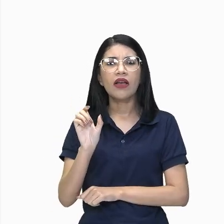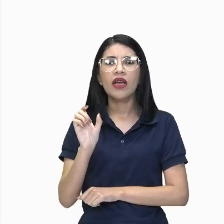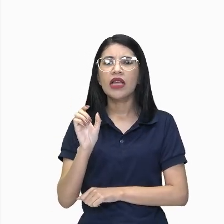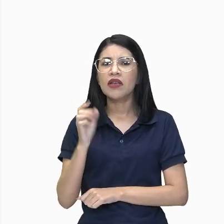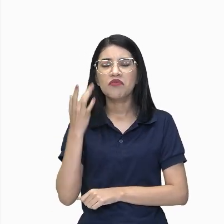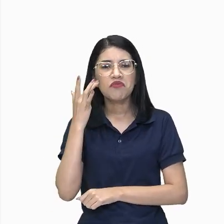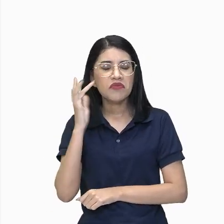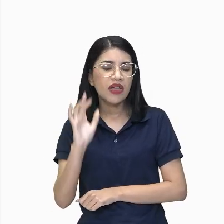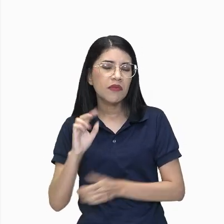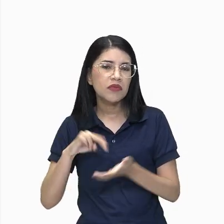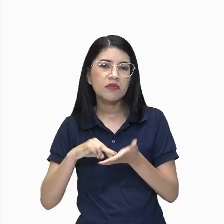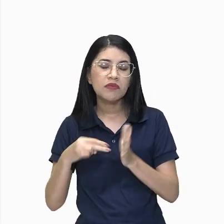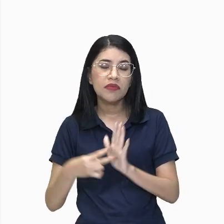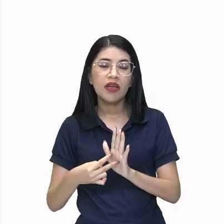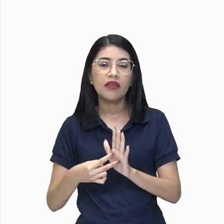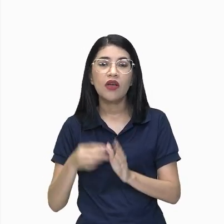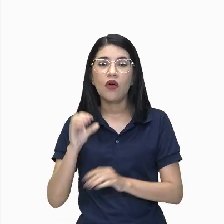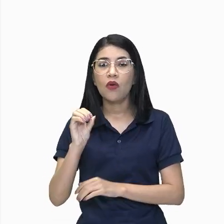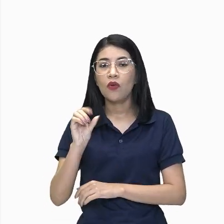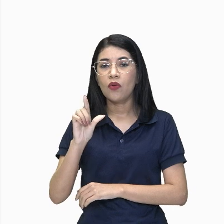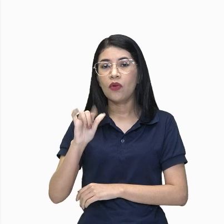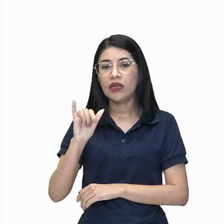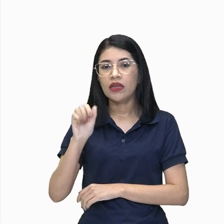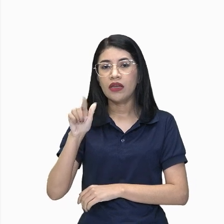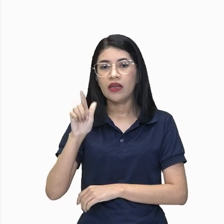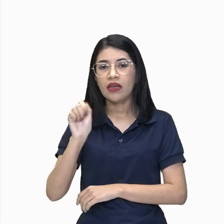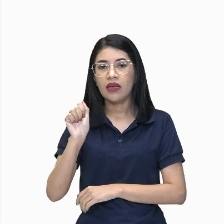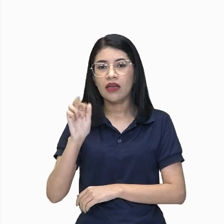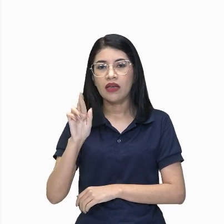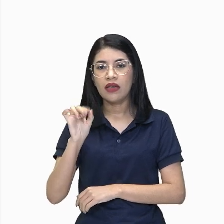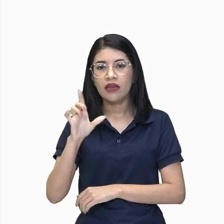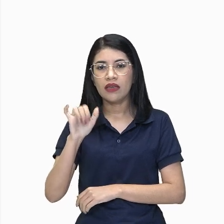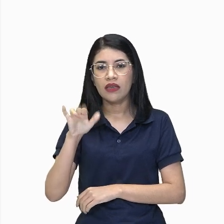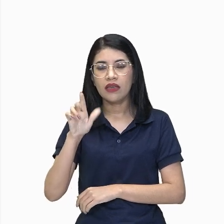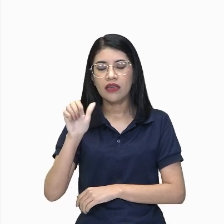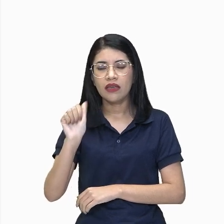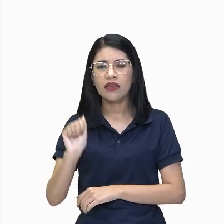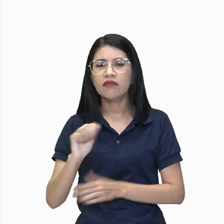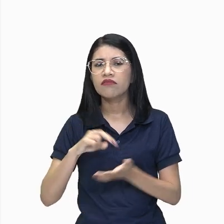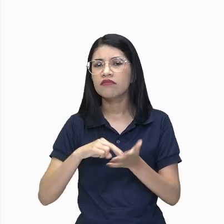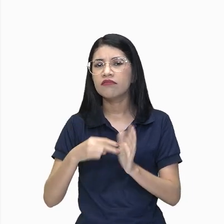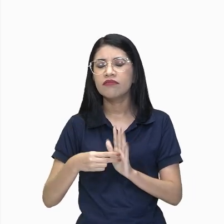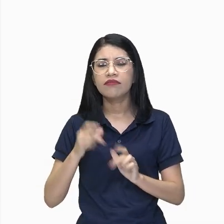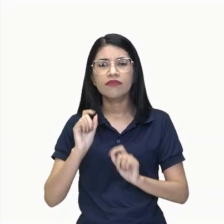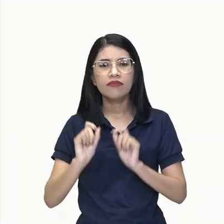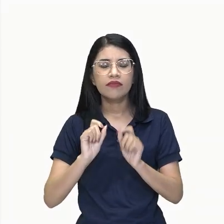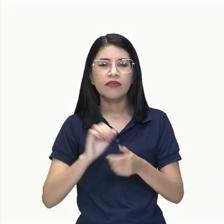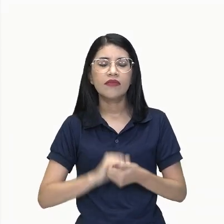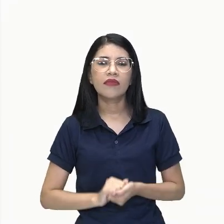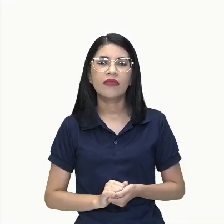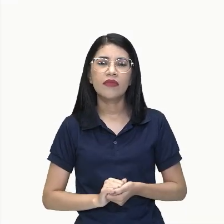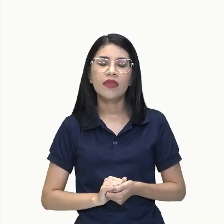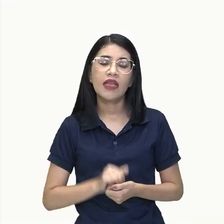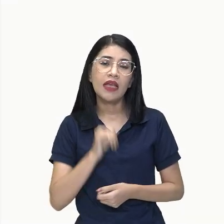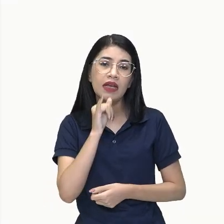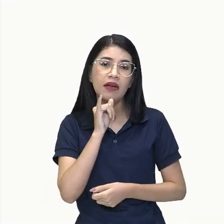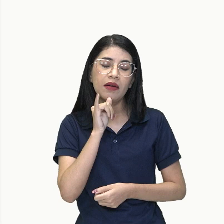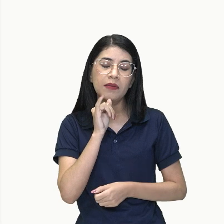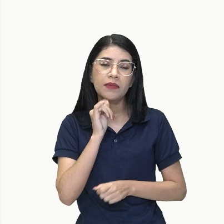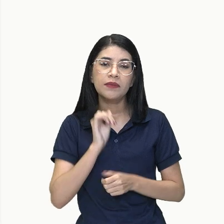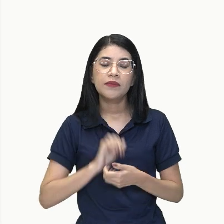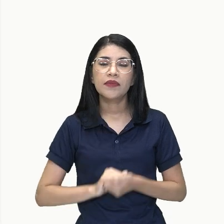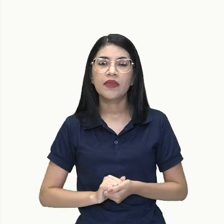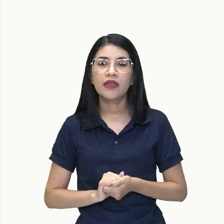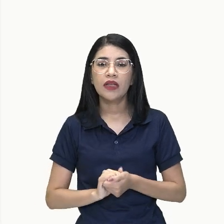sei o significado, oligarquia, professor. O que é uma oligarquia? A gente pode dizer que oligarquia é quando